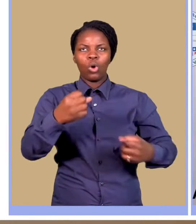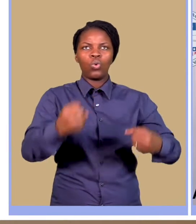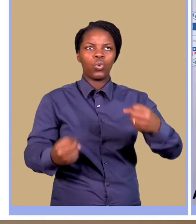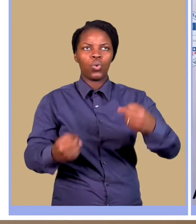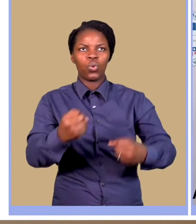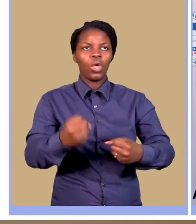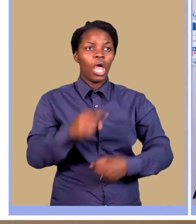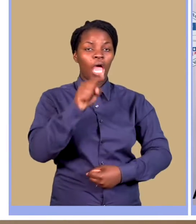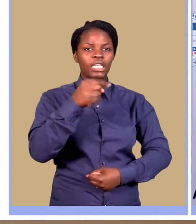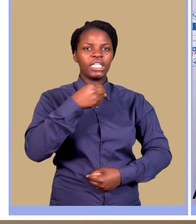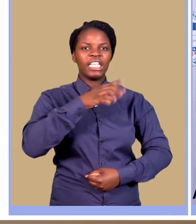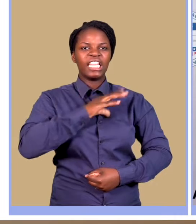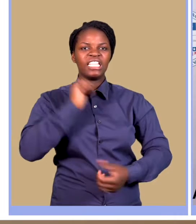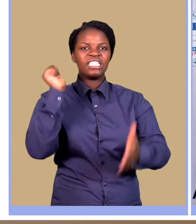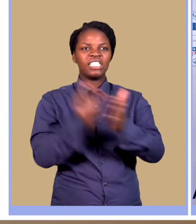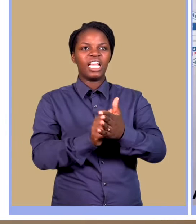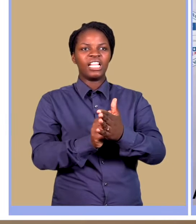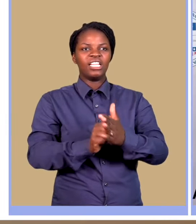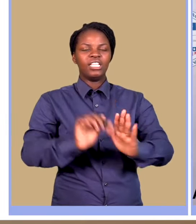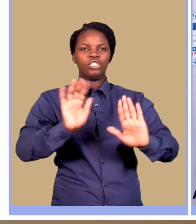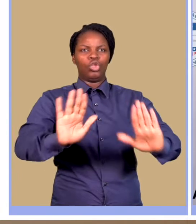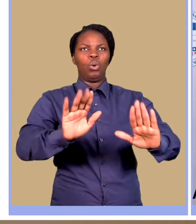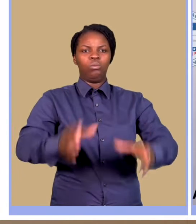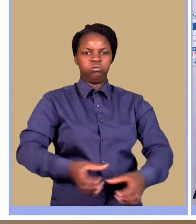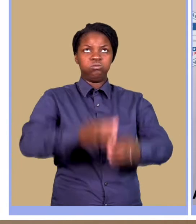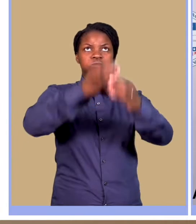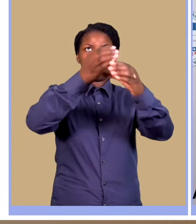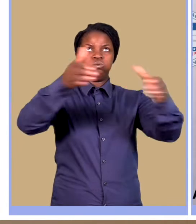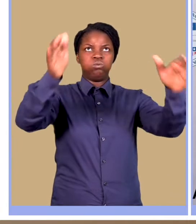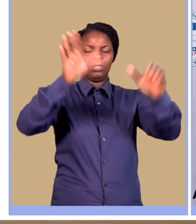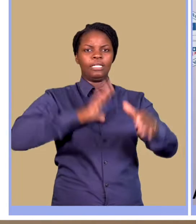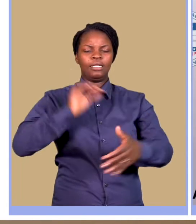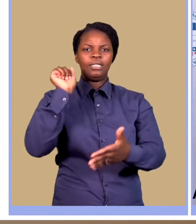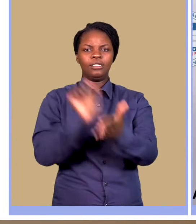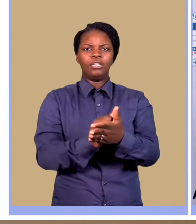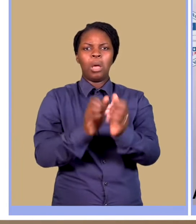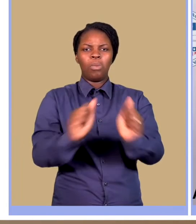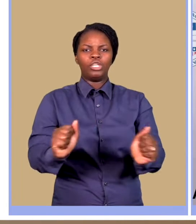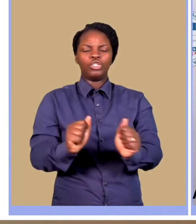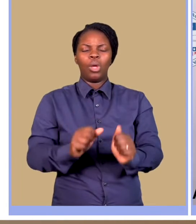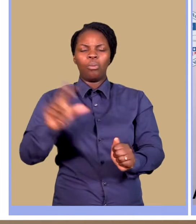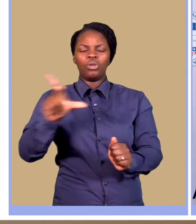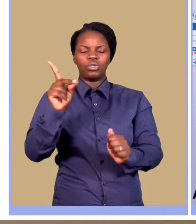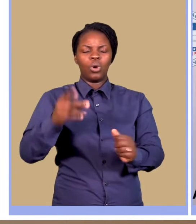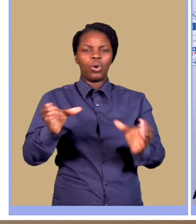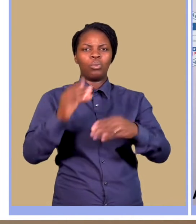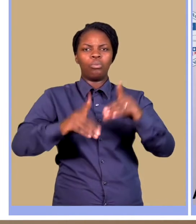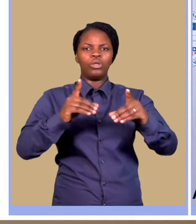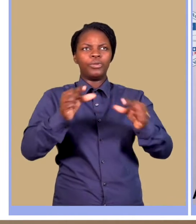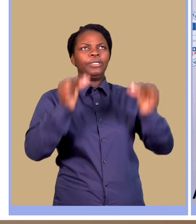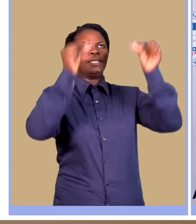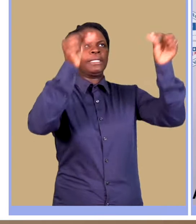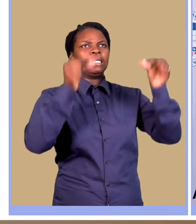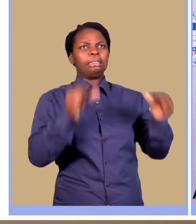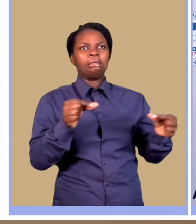Falou aqui de uma questão, parece que não está regulado. Tem uma lei que regula exatamente